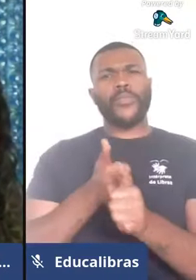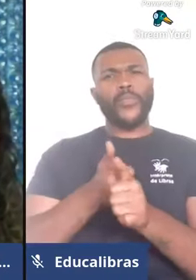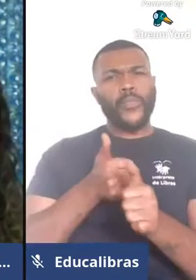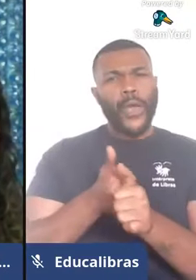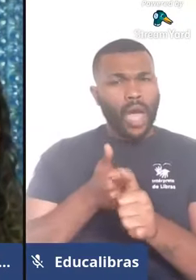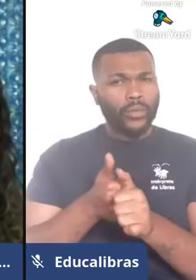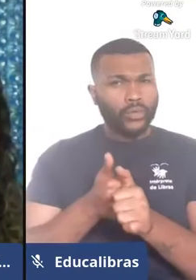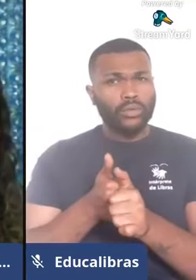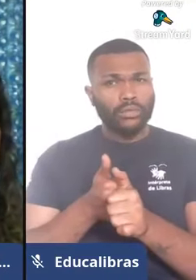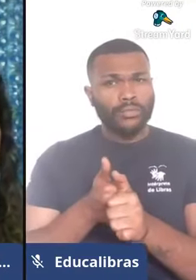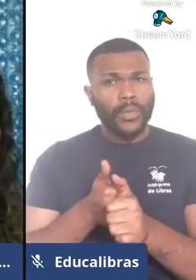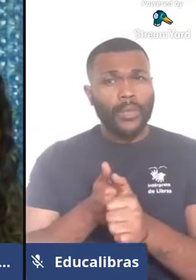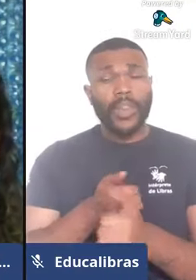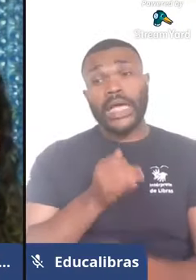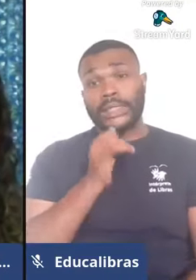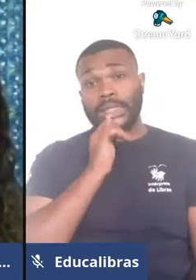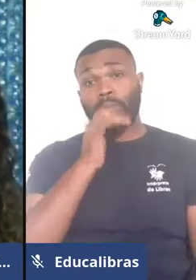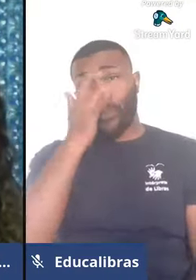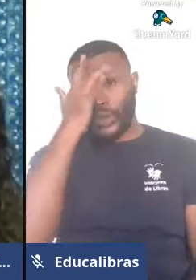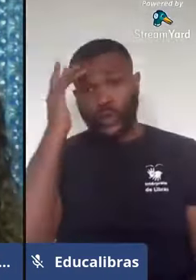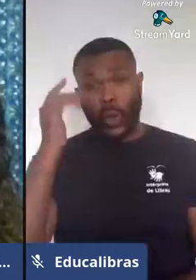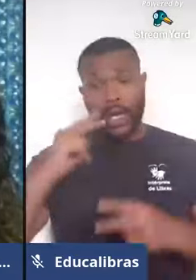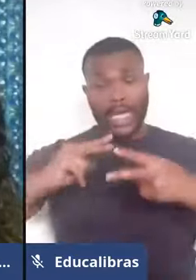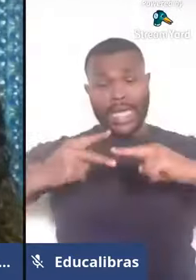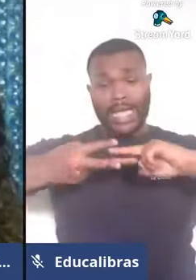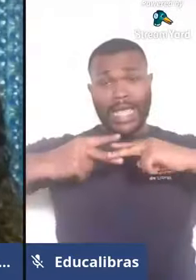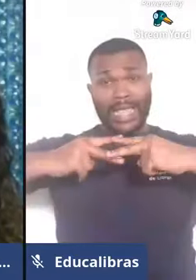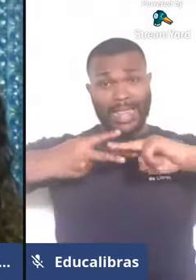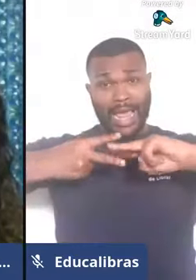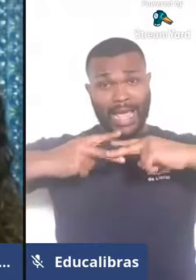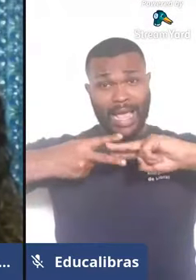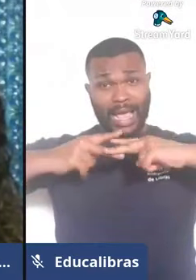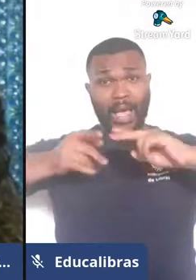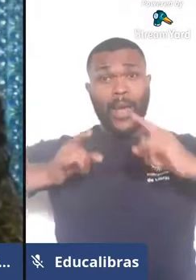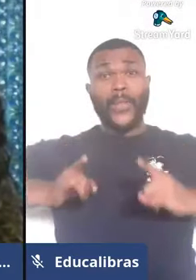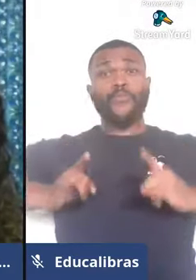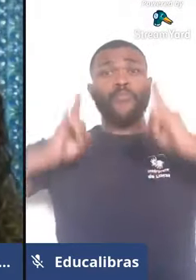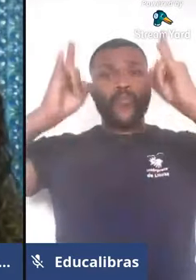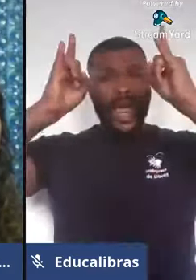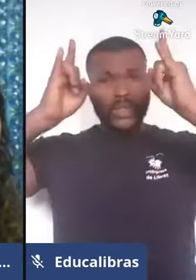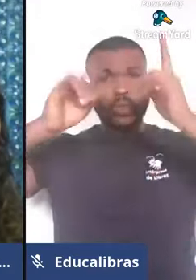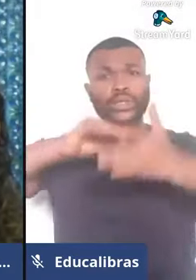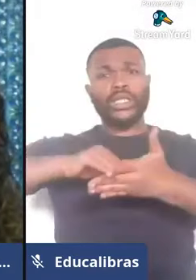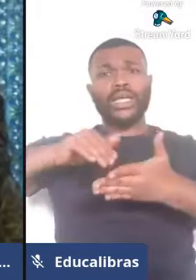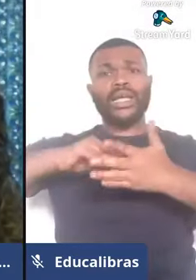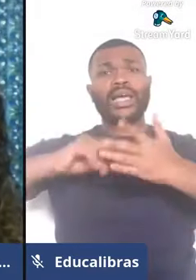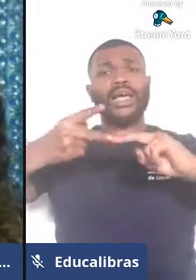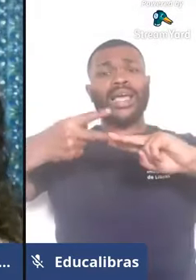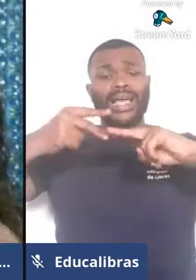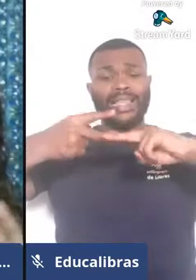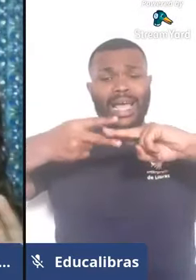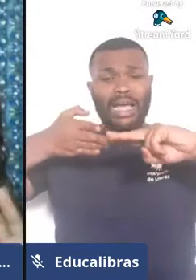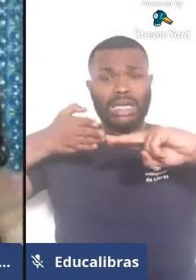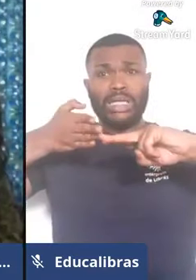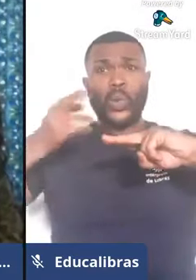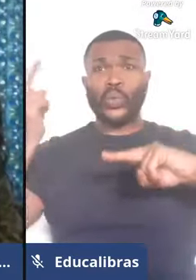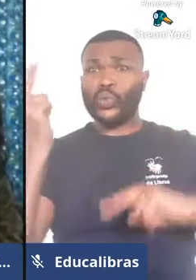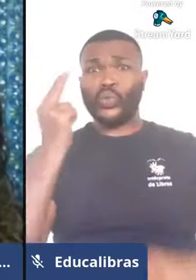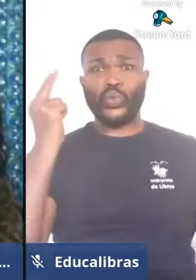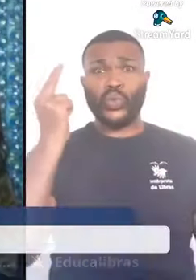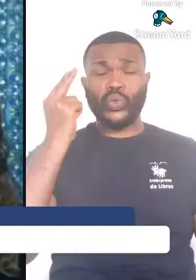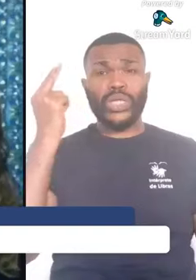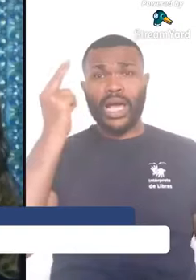pessoa, de repente, passar na catraca do prédio. A gente já chegou em prédios assim que tinham escritórios que a pessoa não conseguia passar na catraca, né? Então, o andar